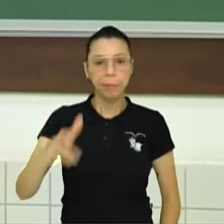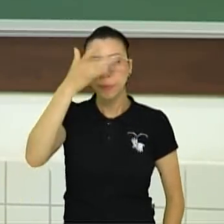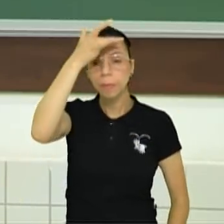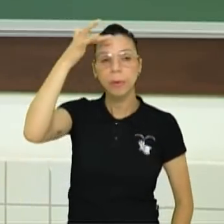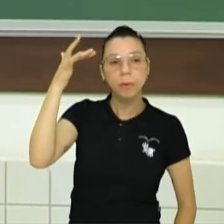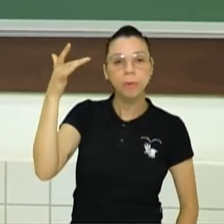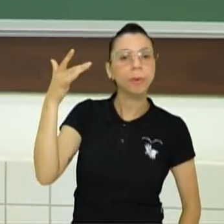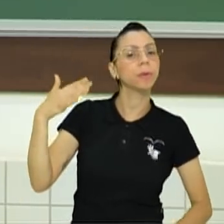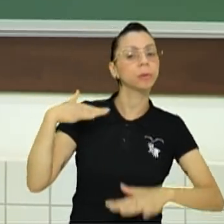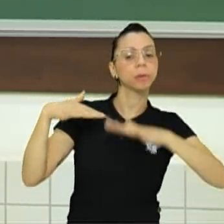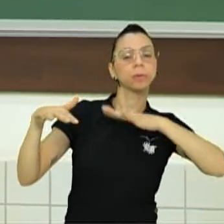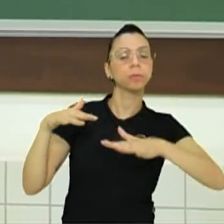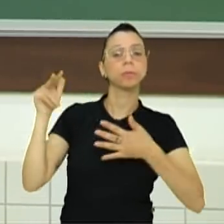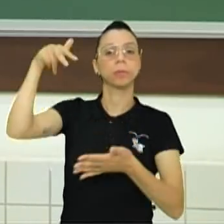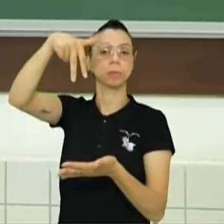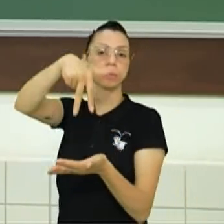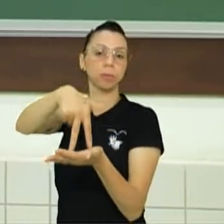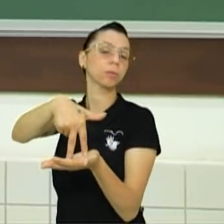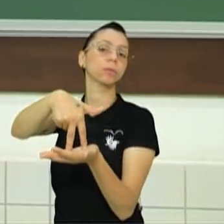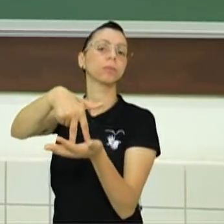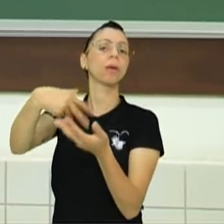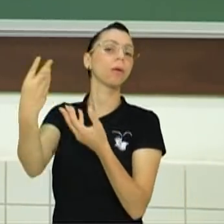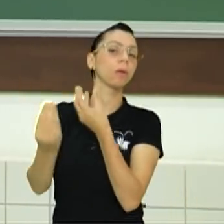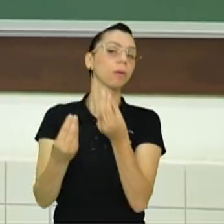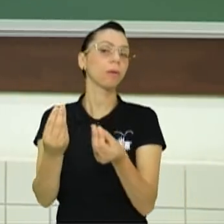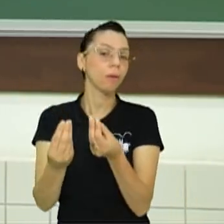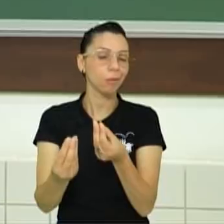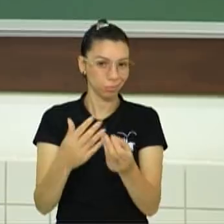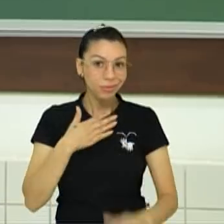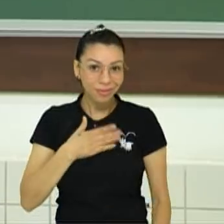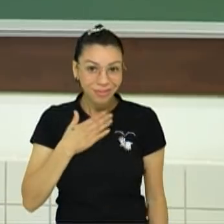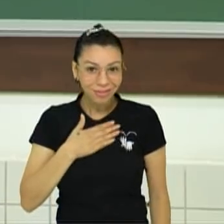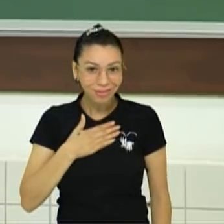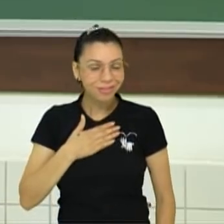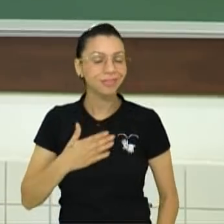se posicionou diante do palco?